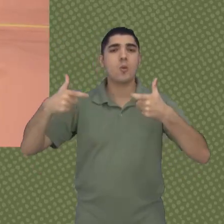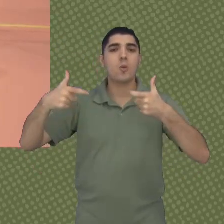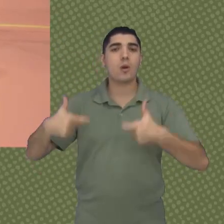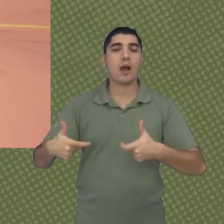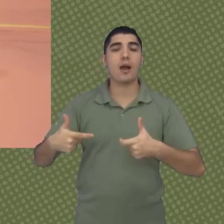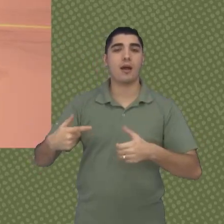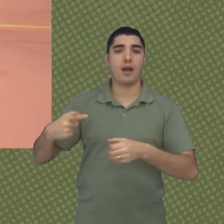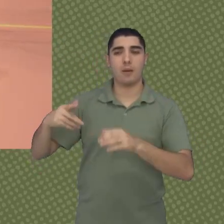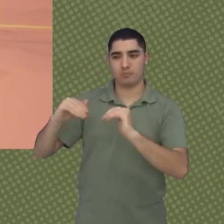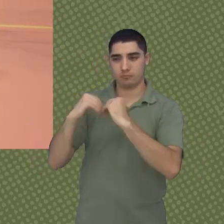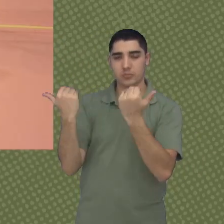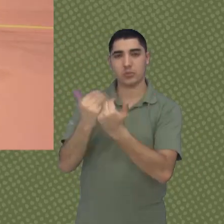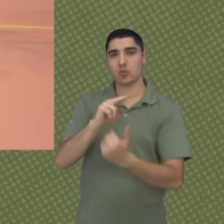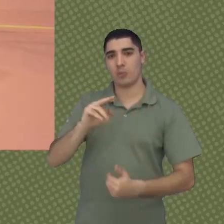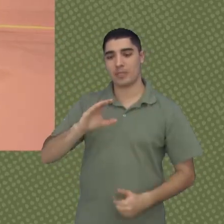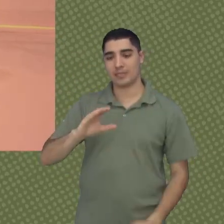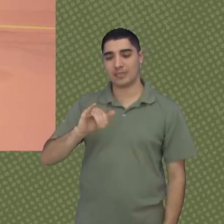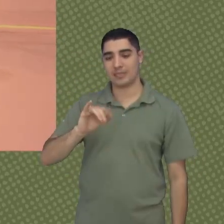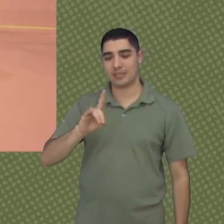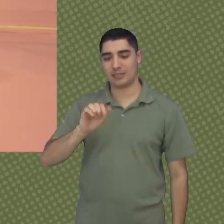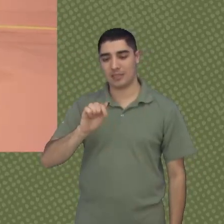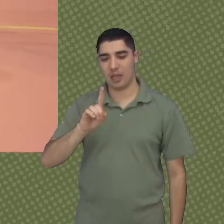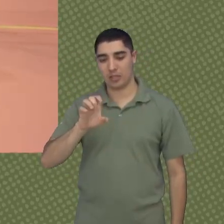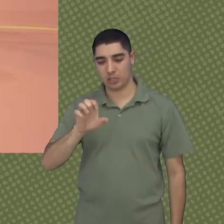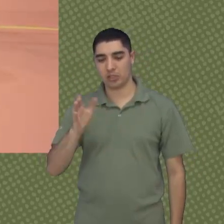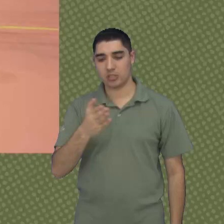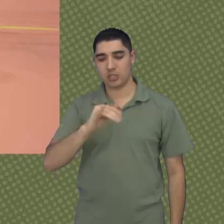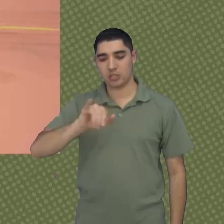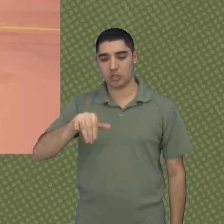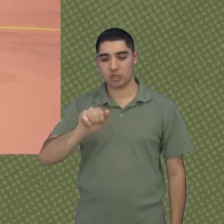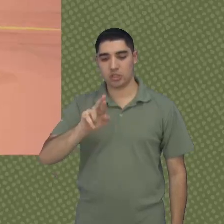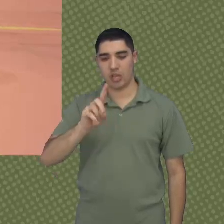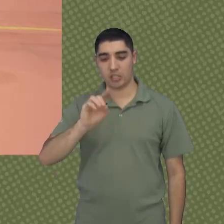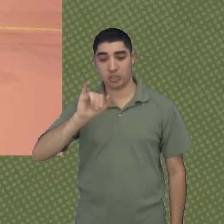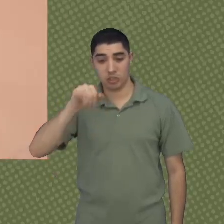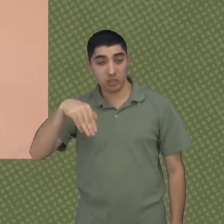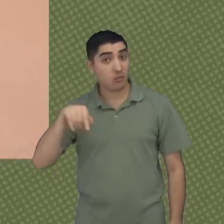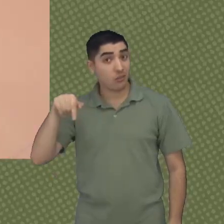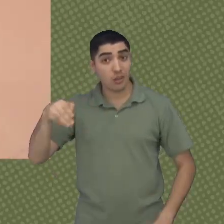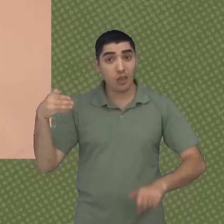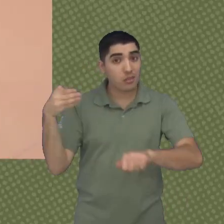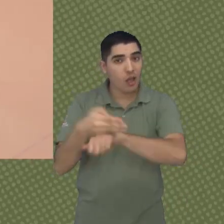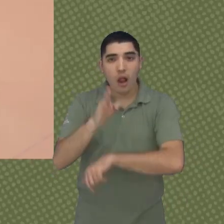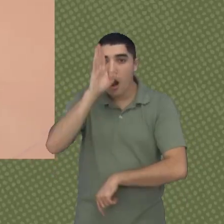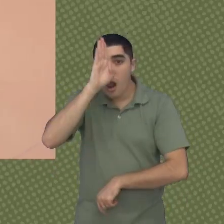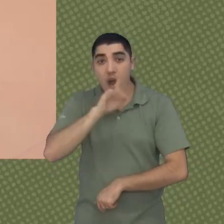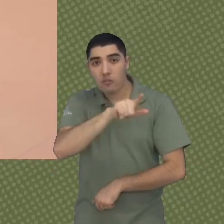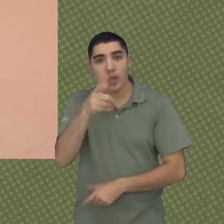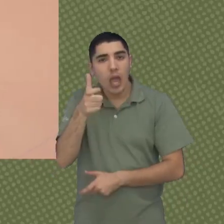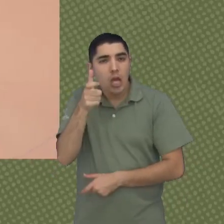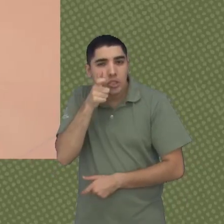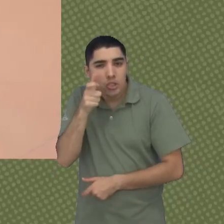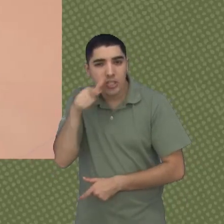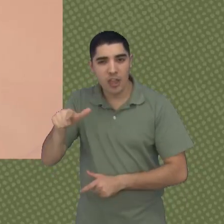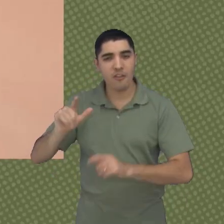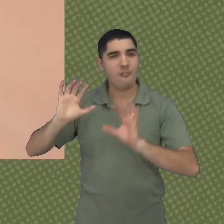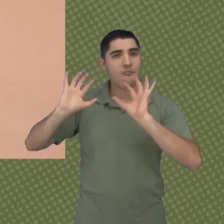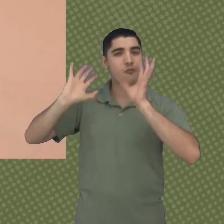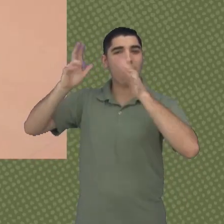a partir das 8h30 da manhã e a entrada é franca, ou seja, quem quiser ir lá acompanhar o vôlei sentado, que é um